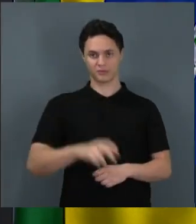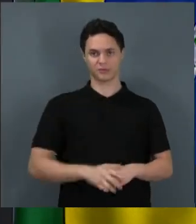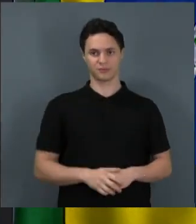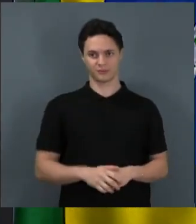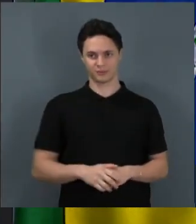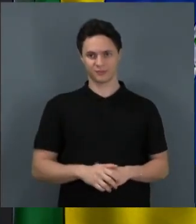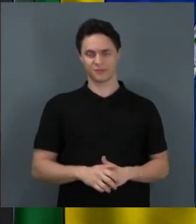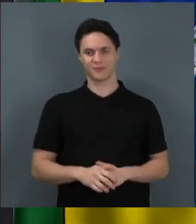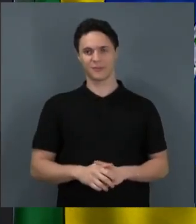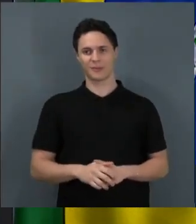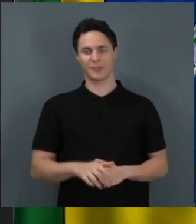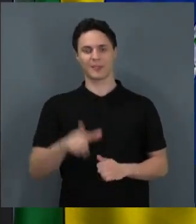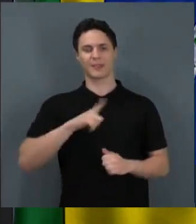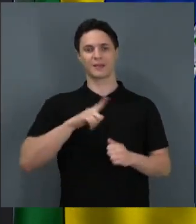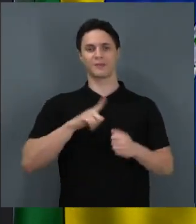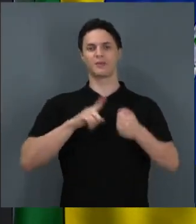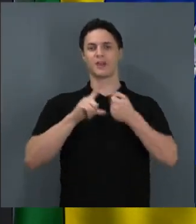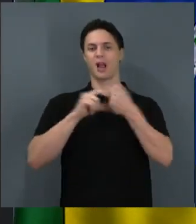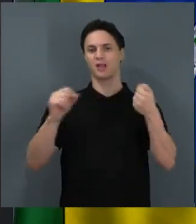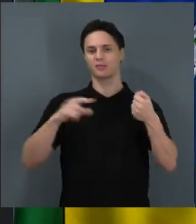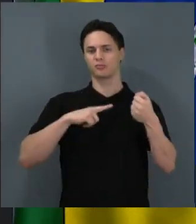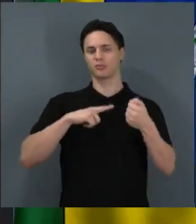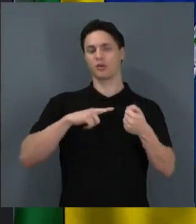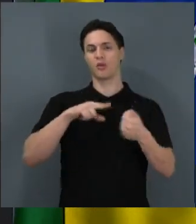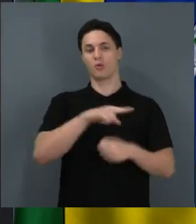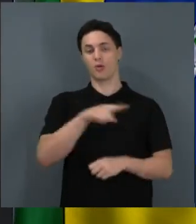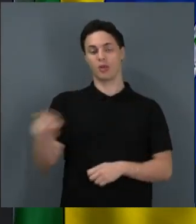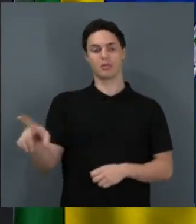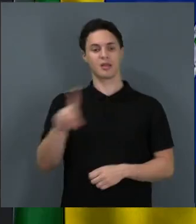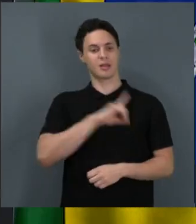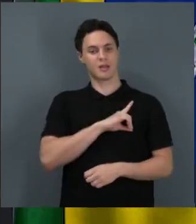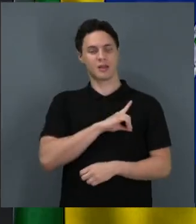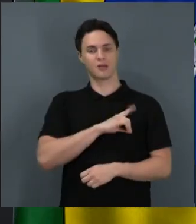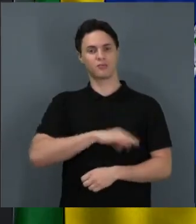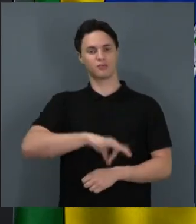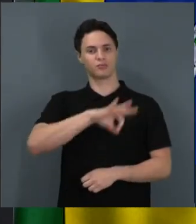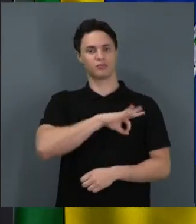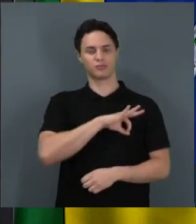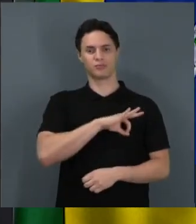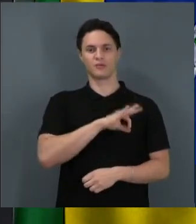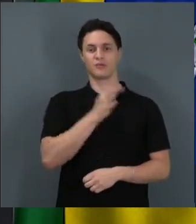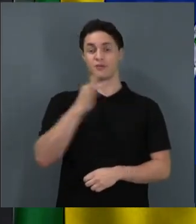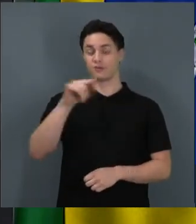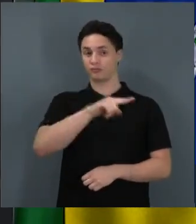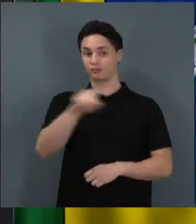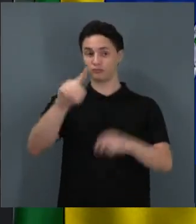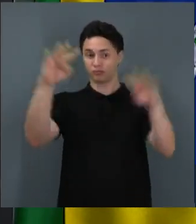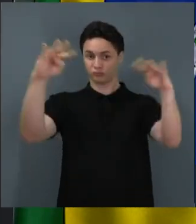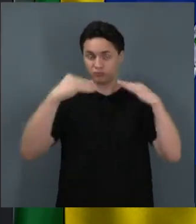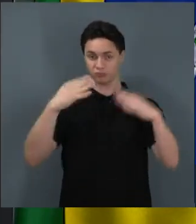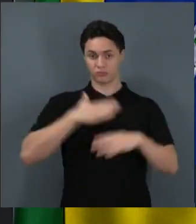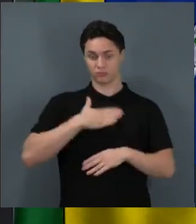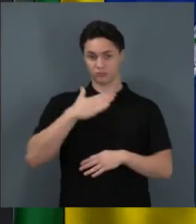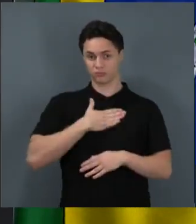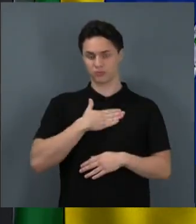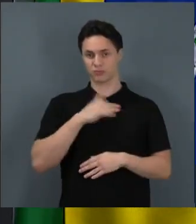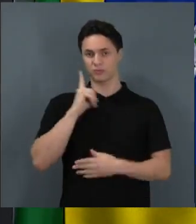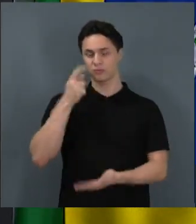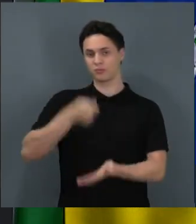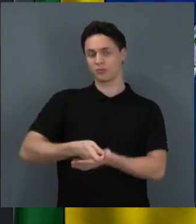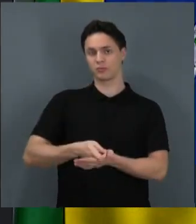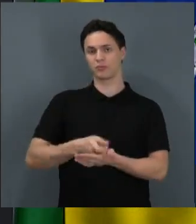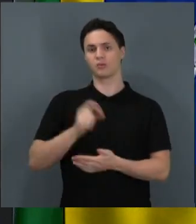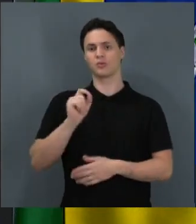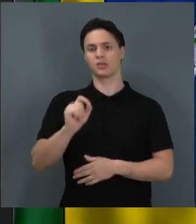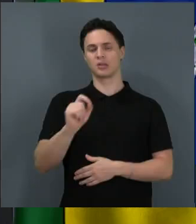Esse artigo, senhores delegados da Polícia Federal, por favor, me ouçam, para que não paguem pela